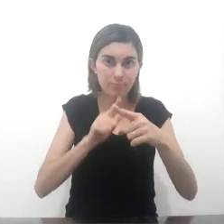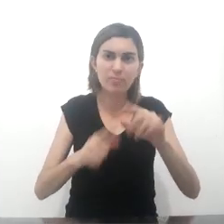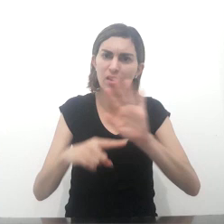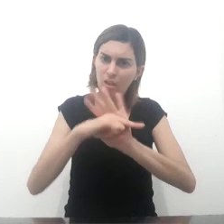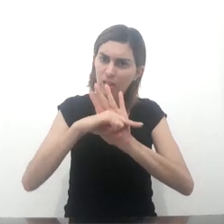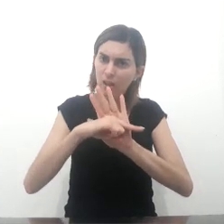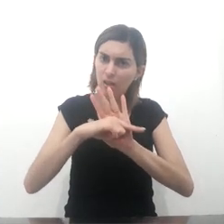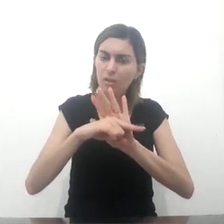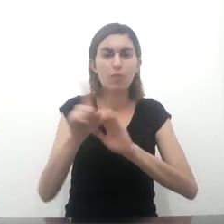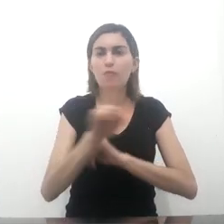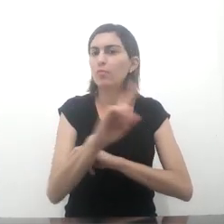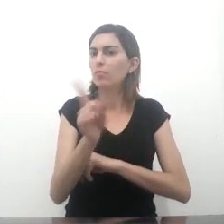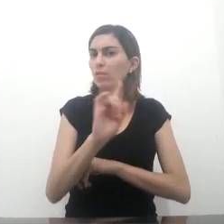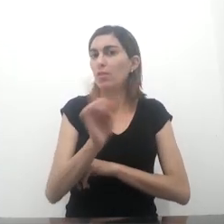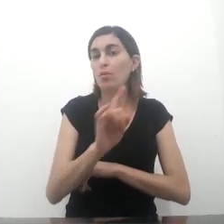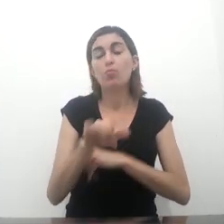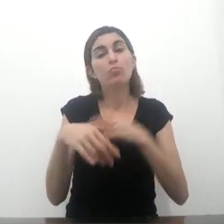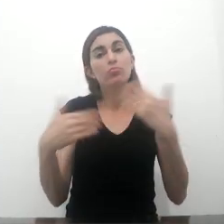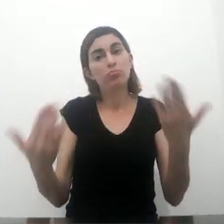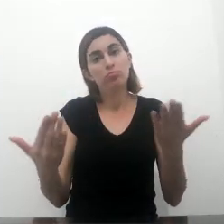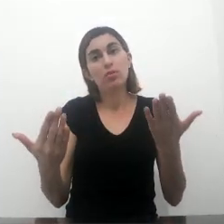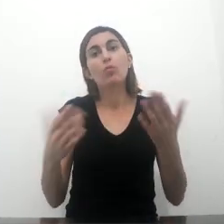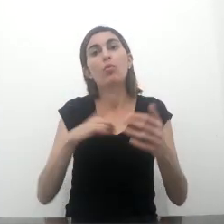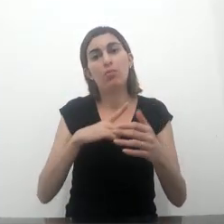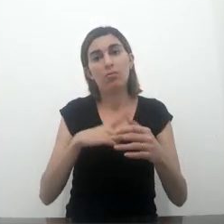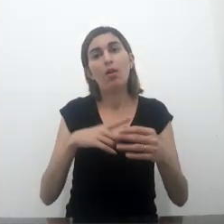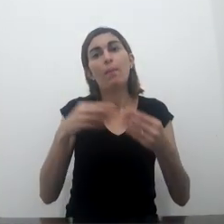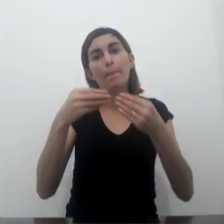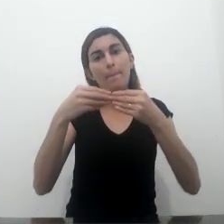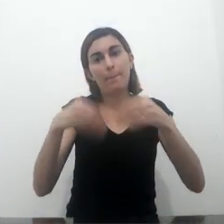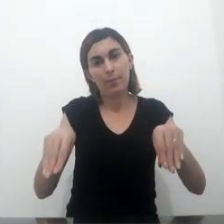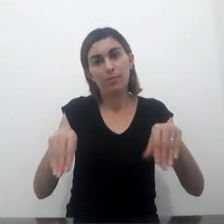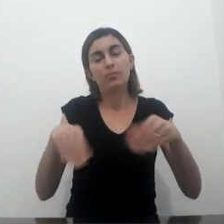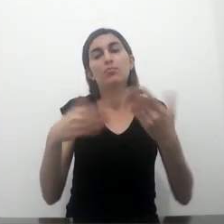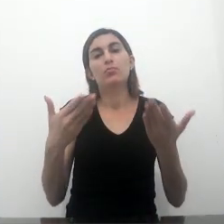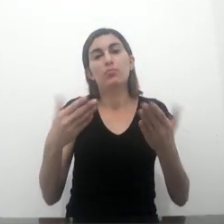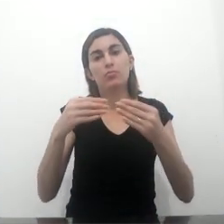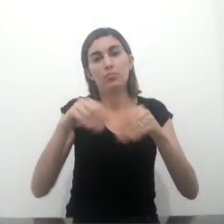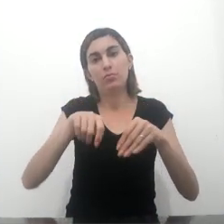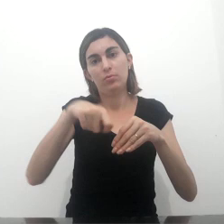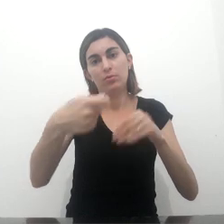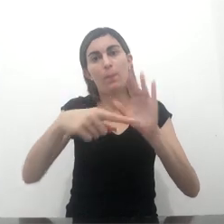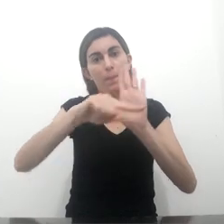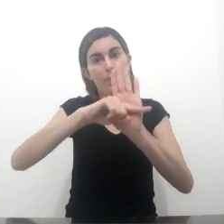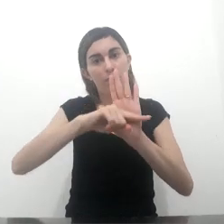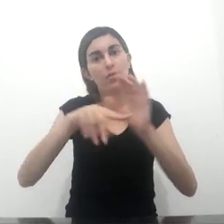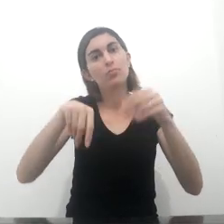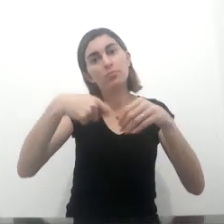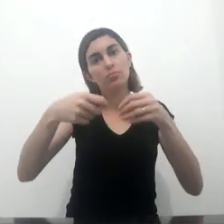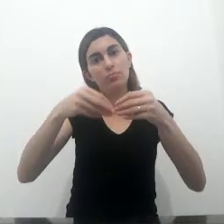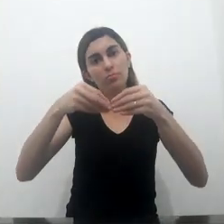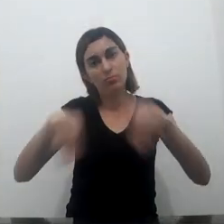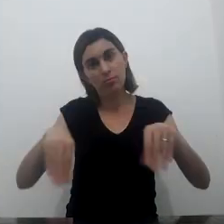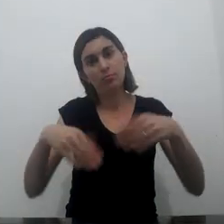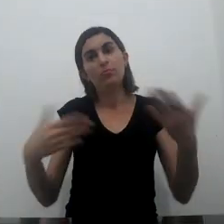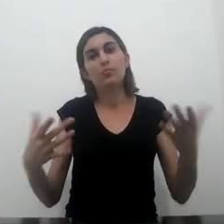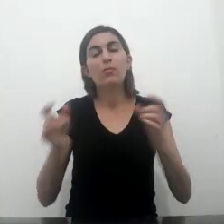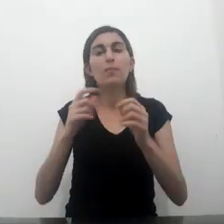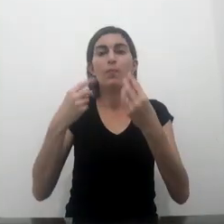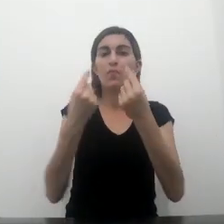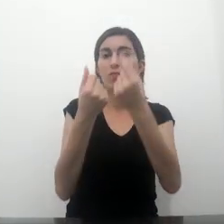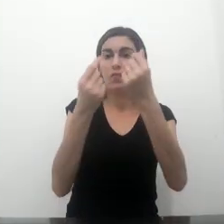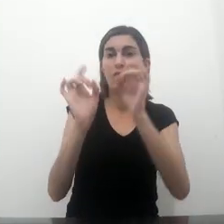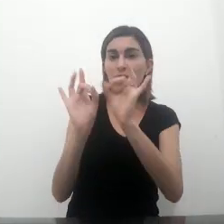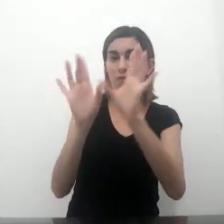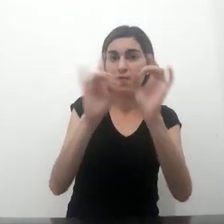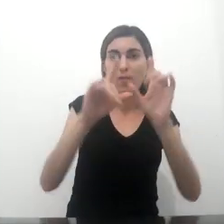Existe lucro negativo? Não. Então, existe um prejuízo. Então, se o preço de